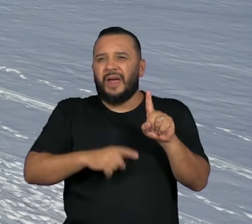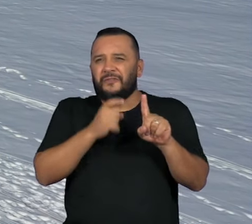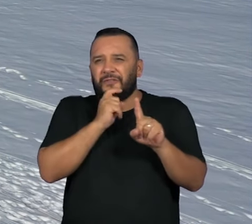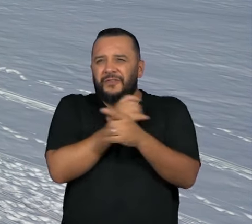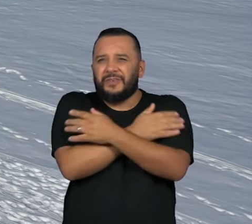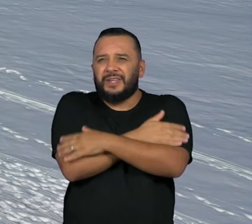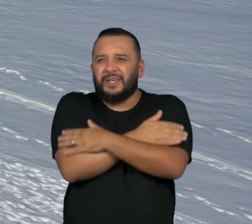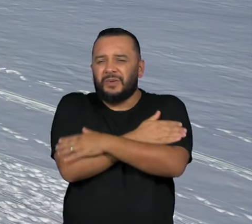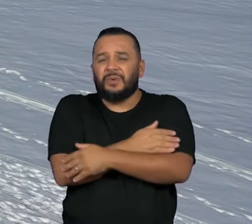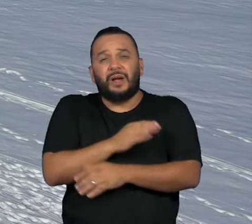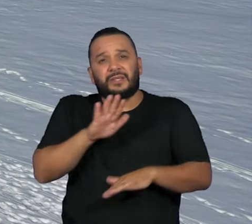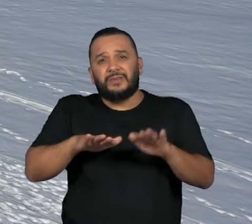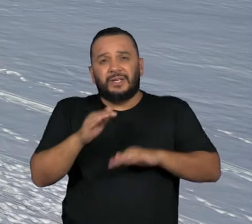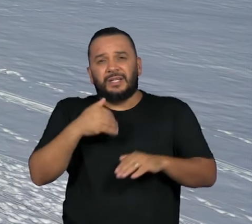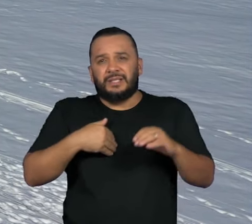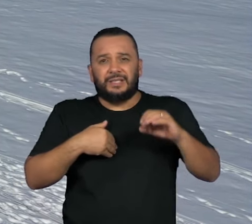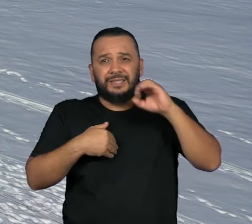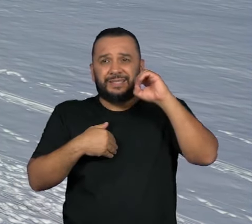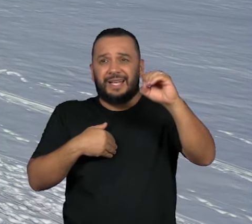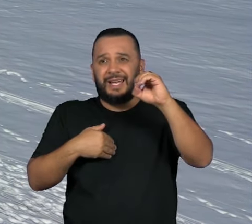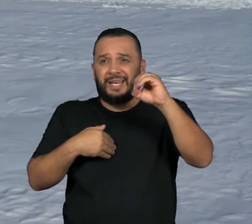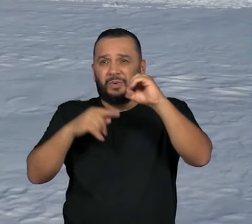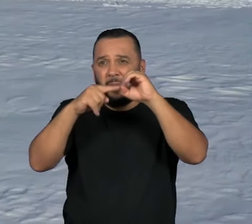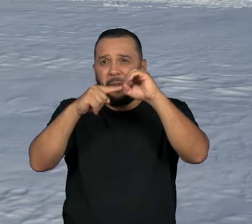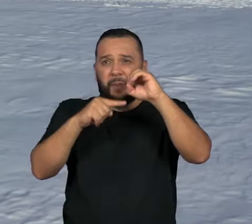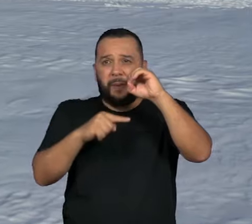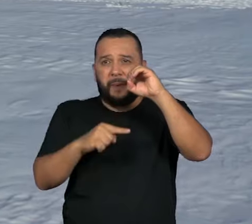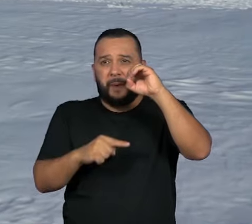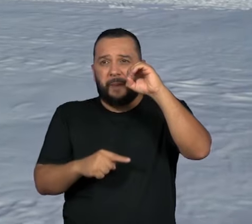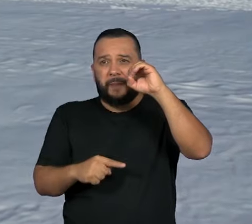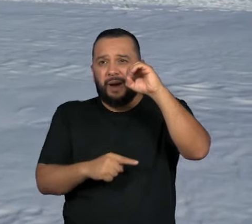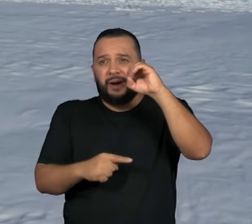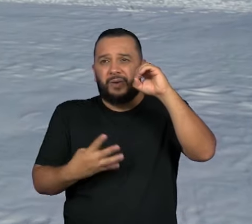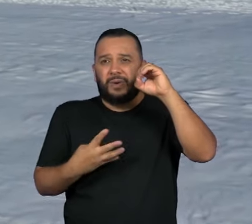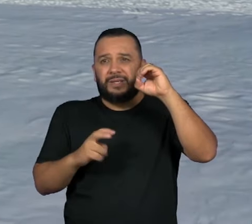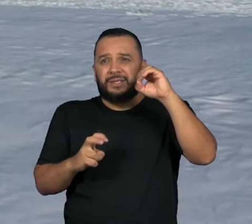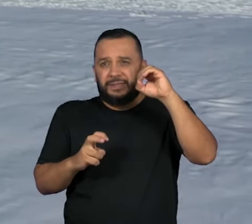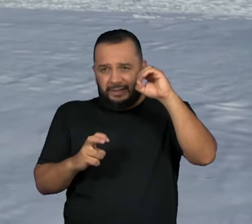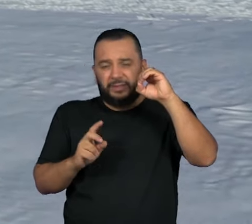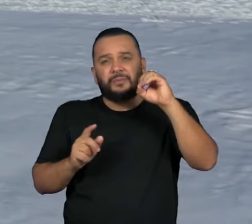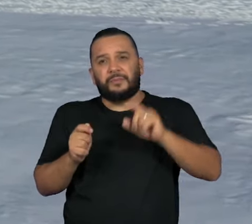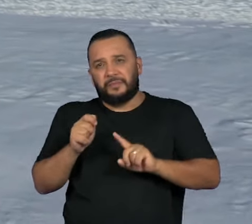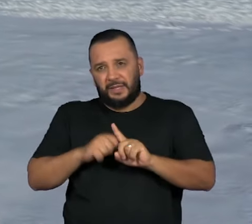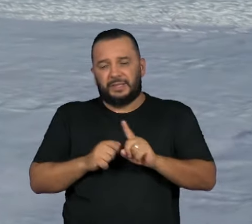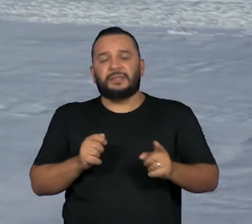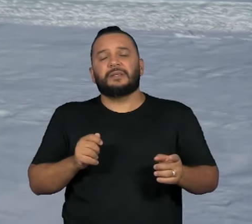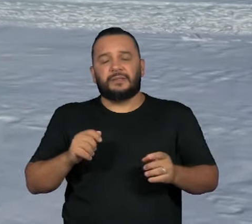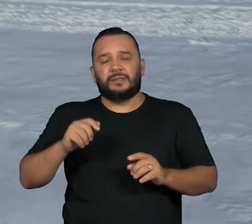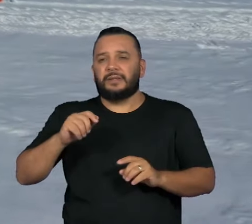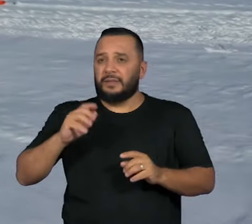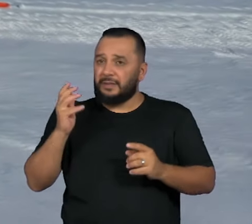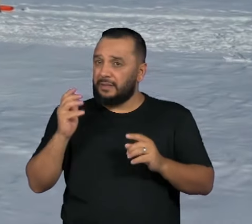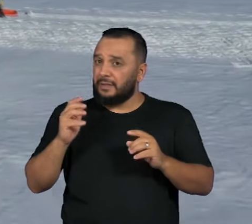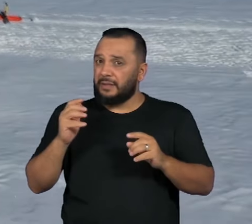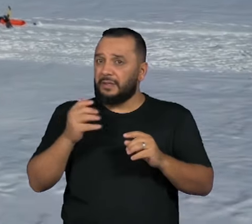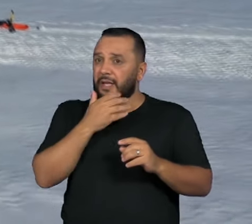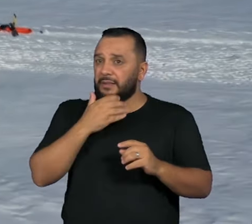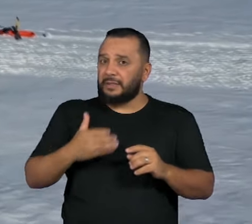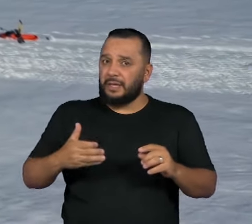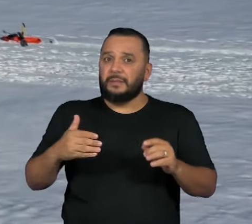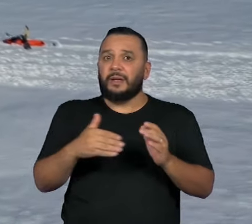a 45 graus abaixo de zero entre dezembro e janeiro, no auge do verão polar.